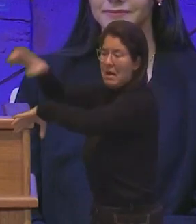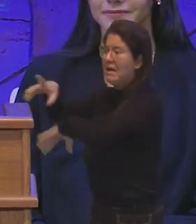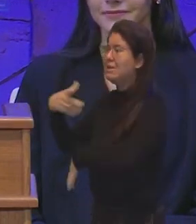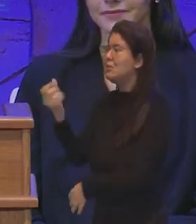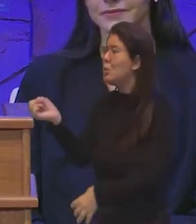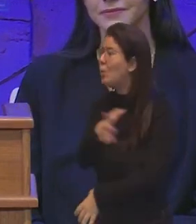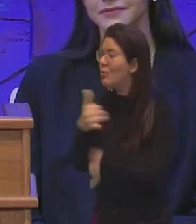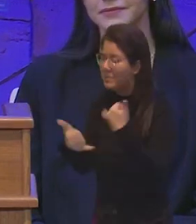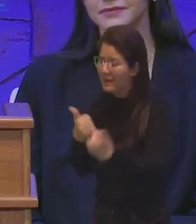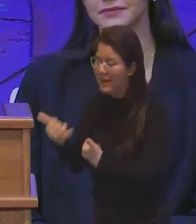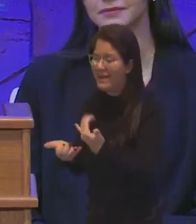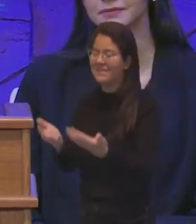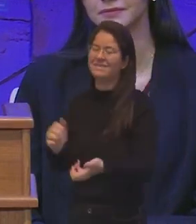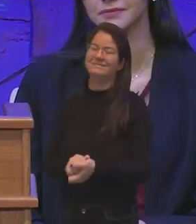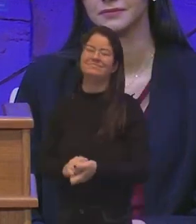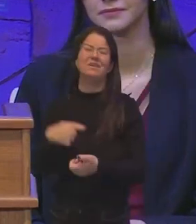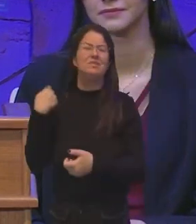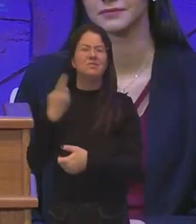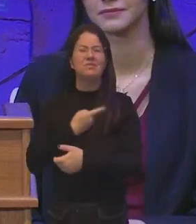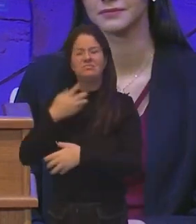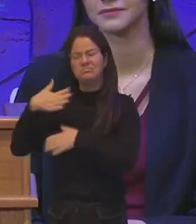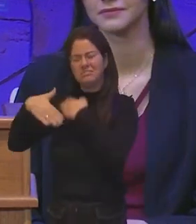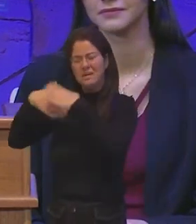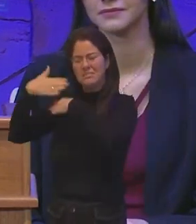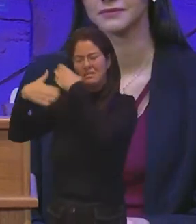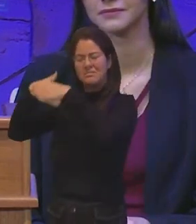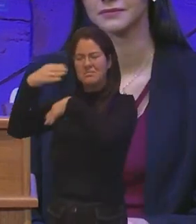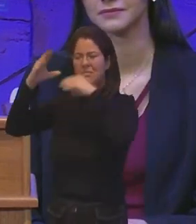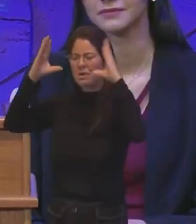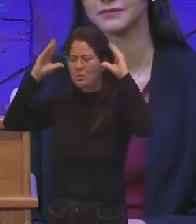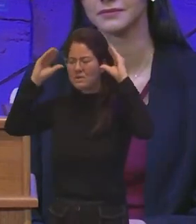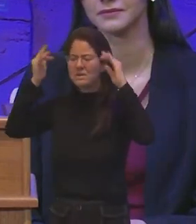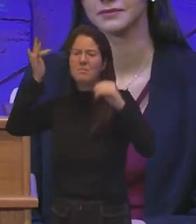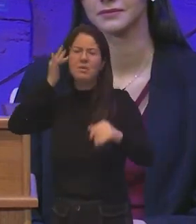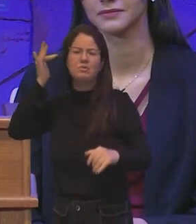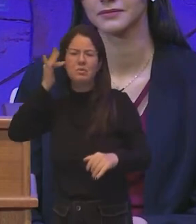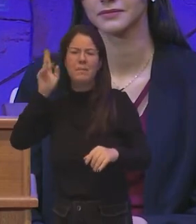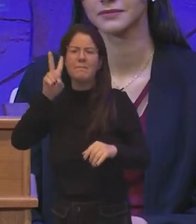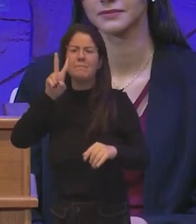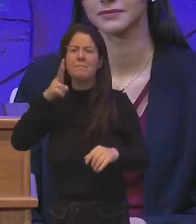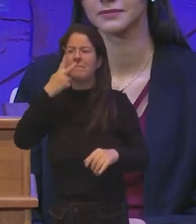Mas a gente vai crescendo, a gente vai amadurecendo, às vezes nosso coração se fecha.